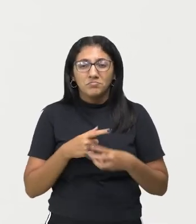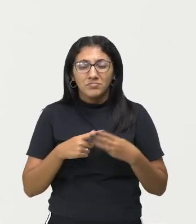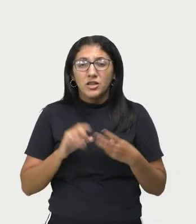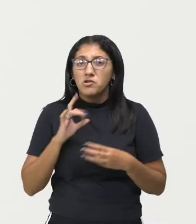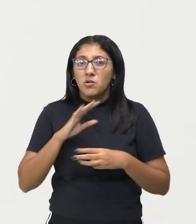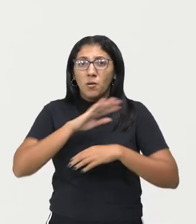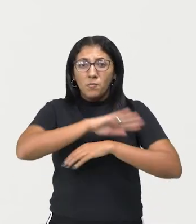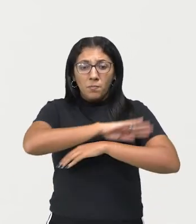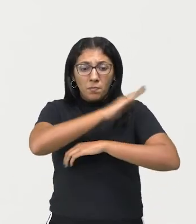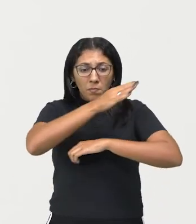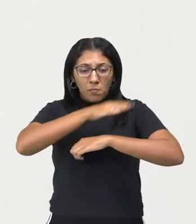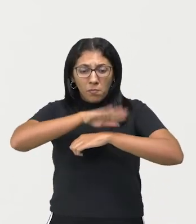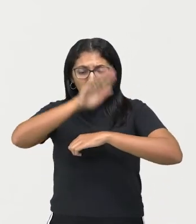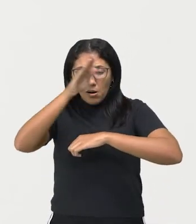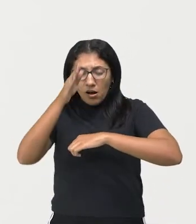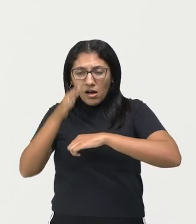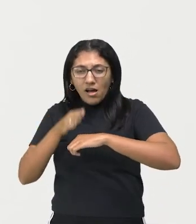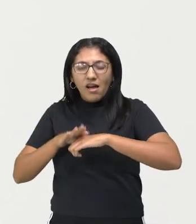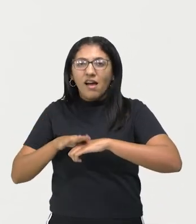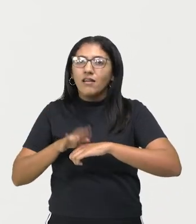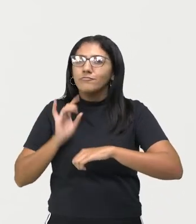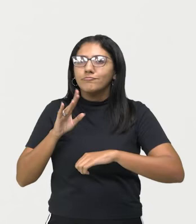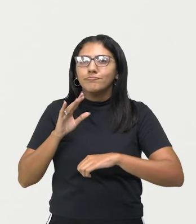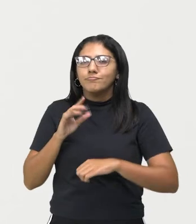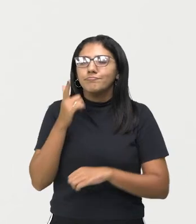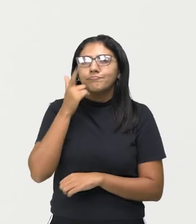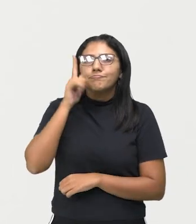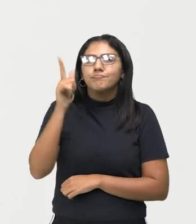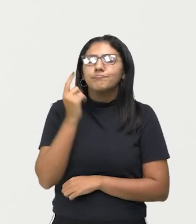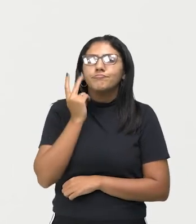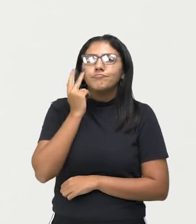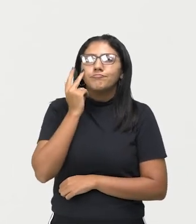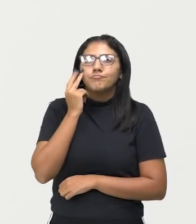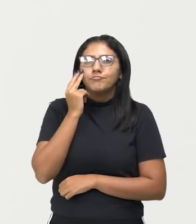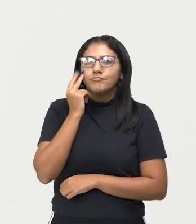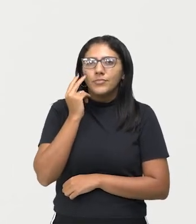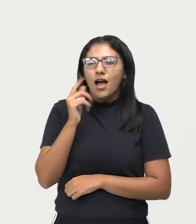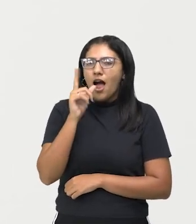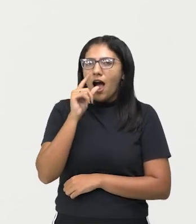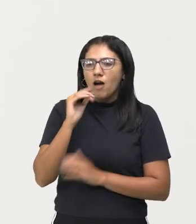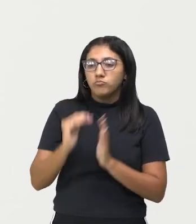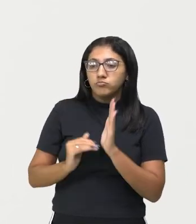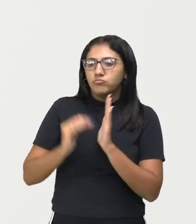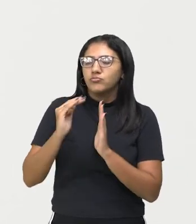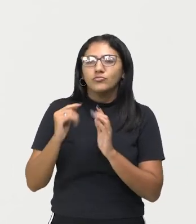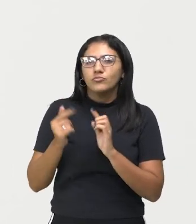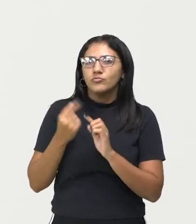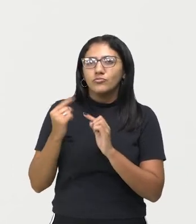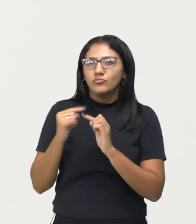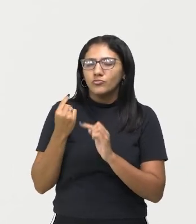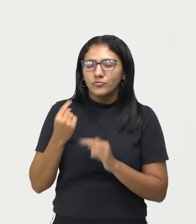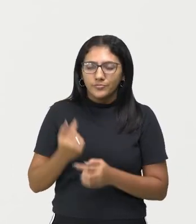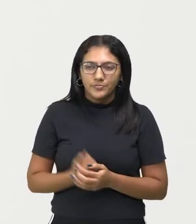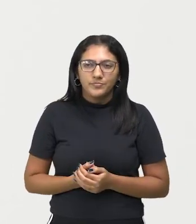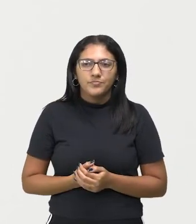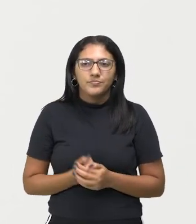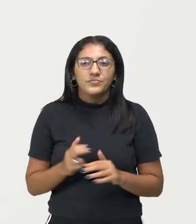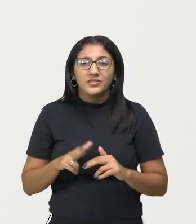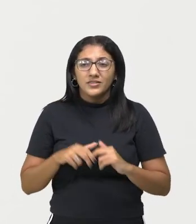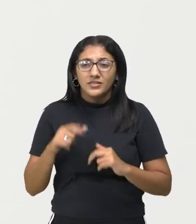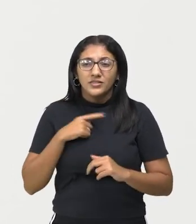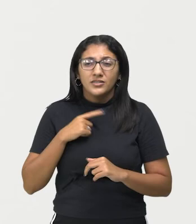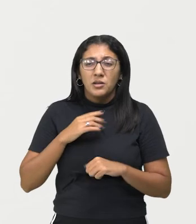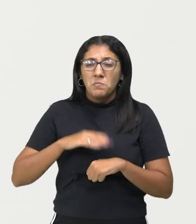planaltos com altitude mais elevadas é que conseguiram permanecer fora da água. E isso acabou fazendo com que houvesse mais